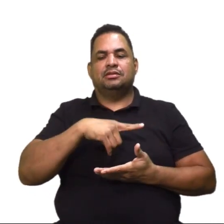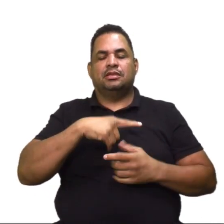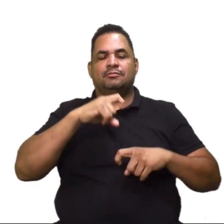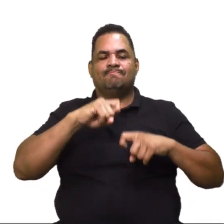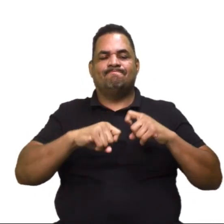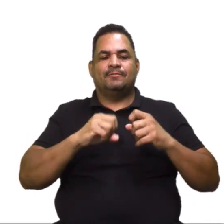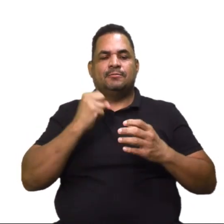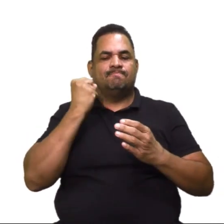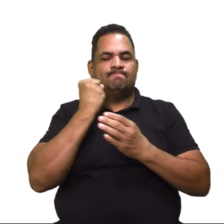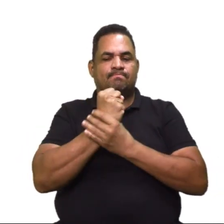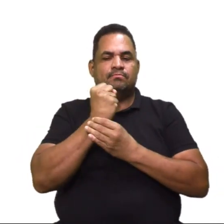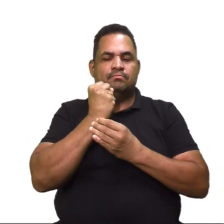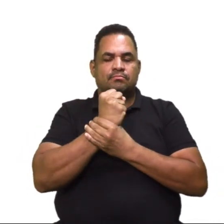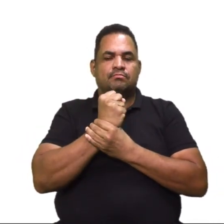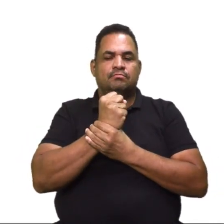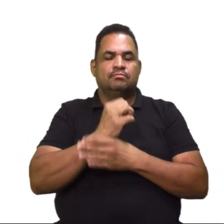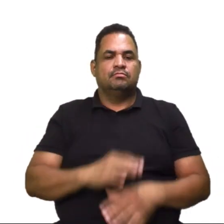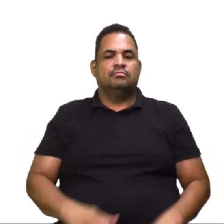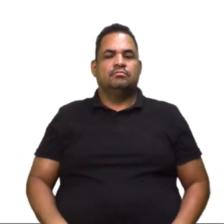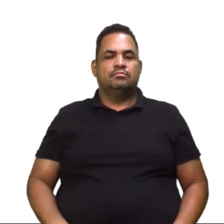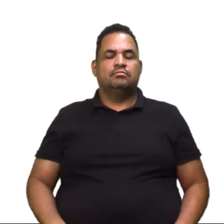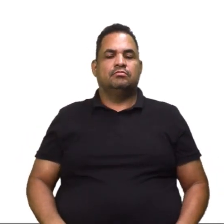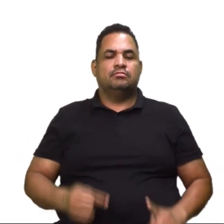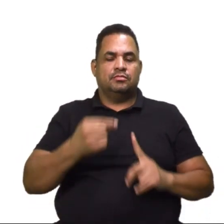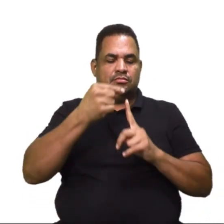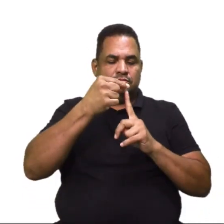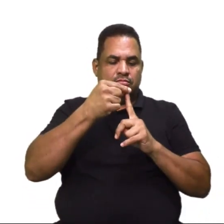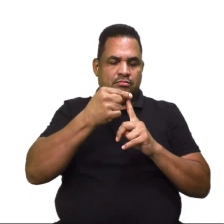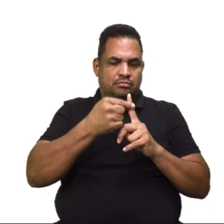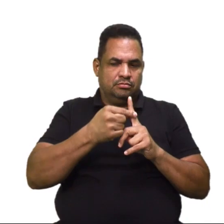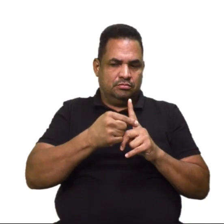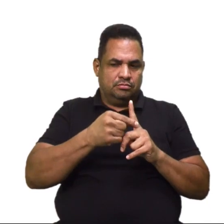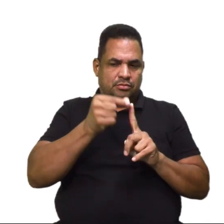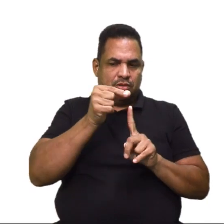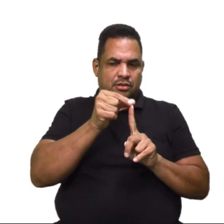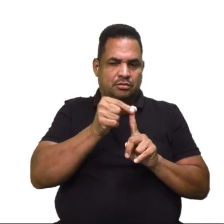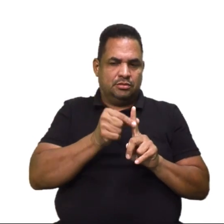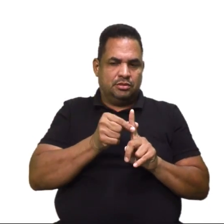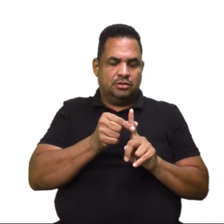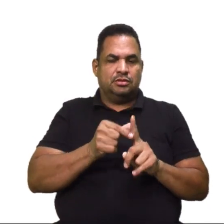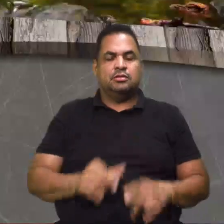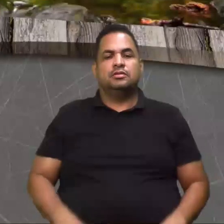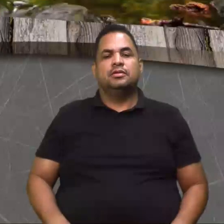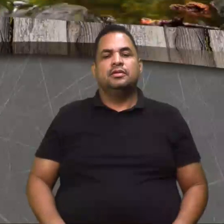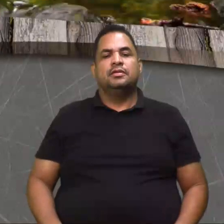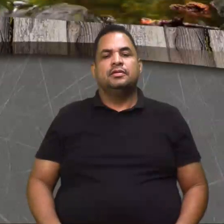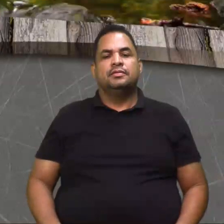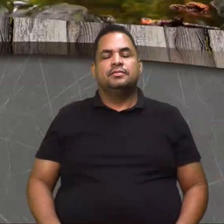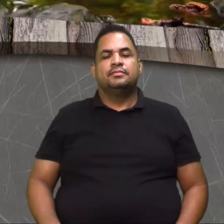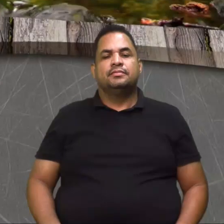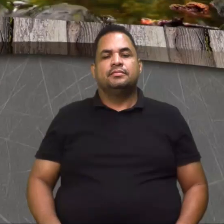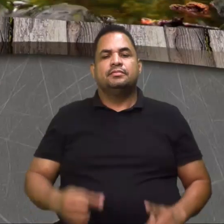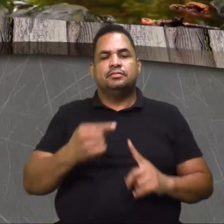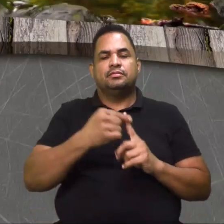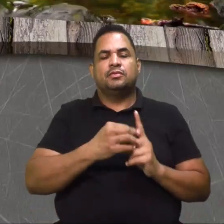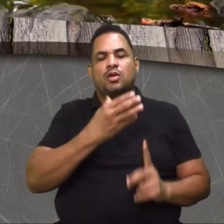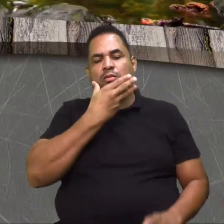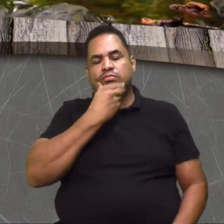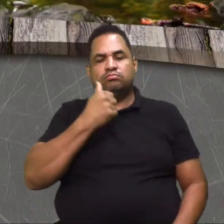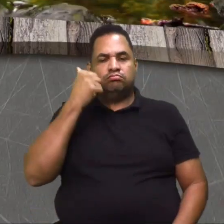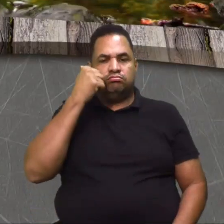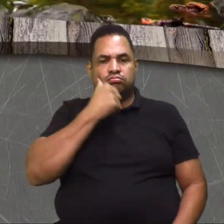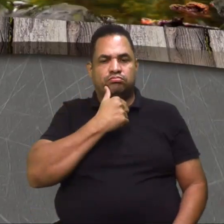só, as camisinhas, joga aqui. A camisinha, tanto masculina e